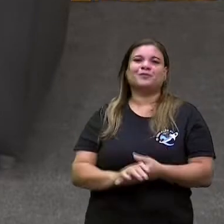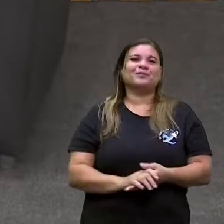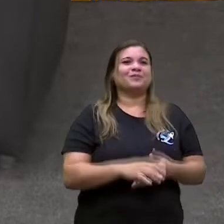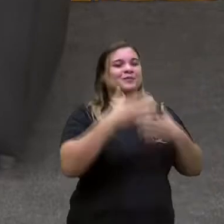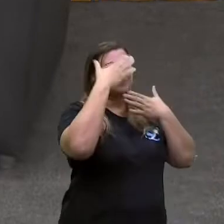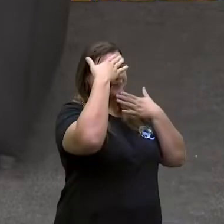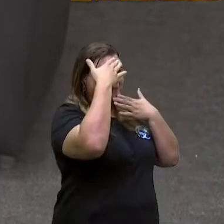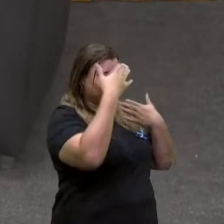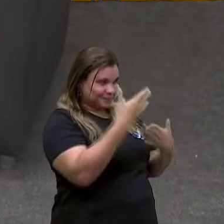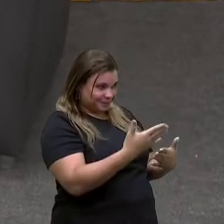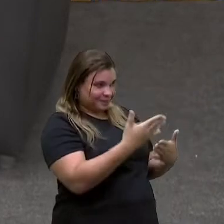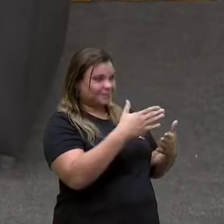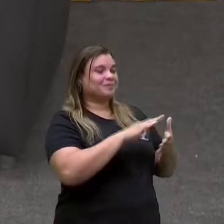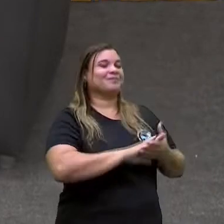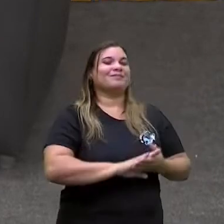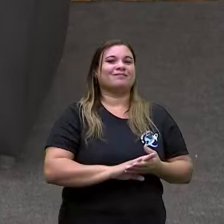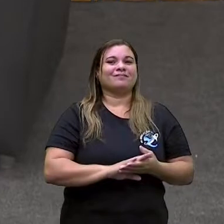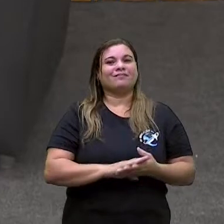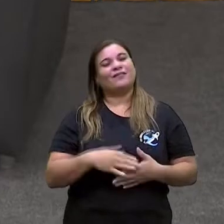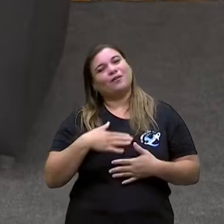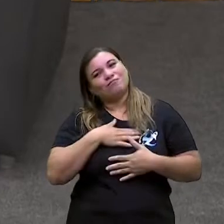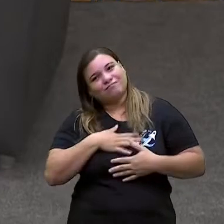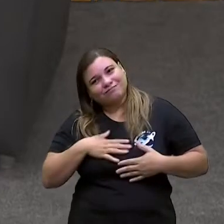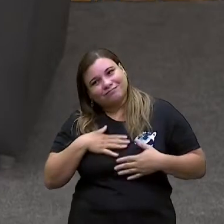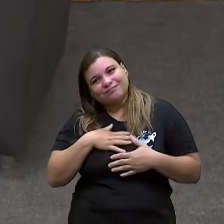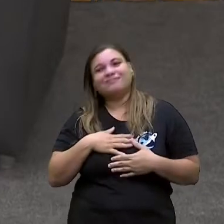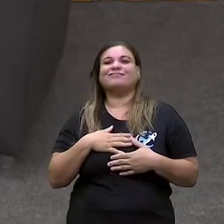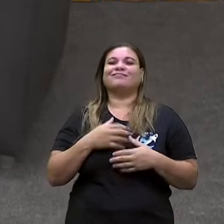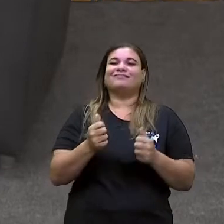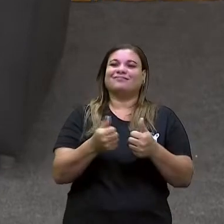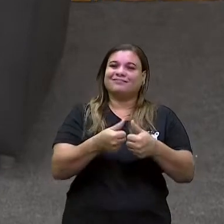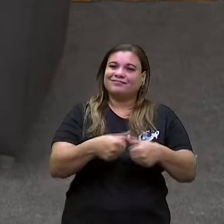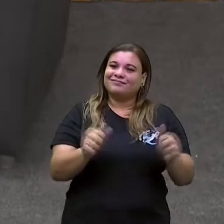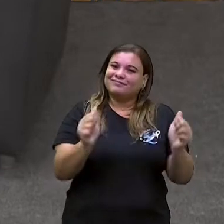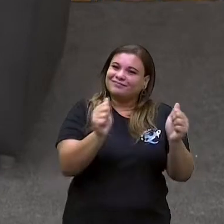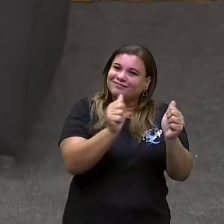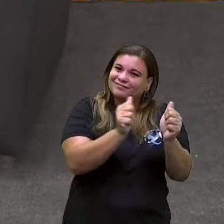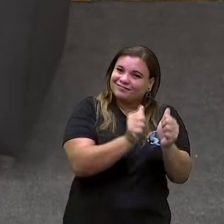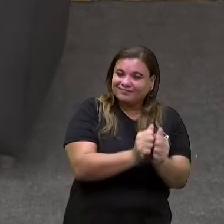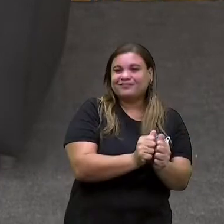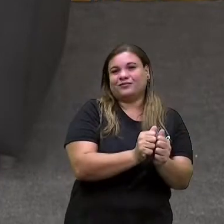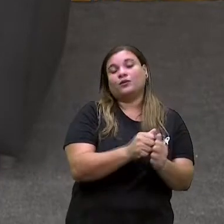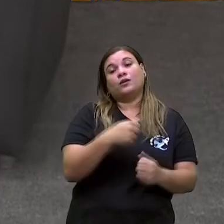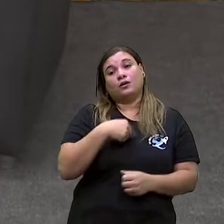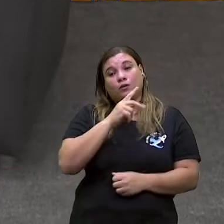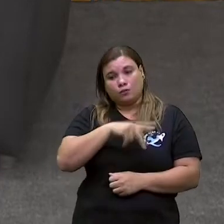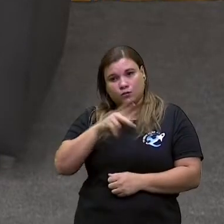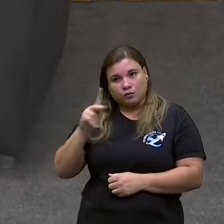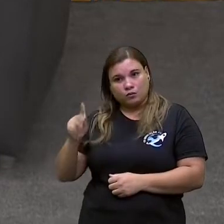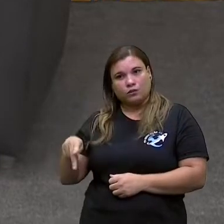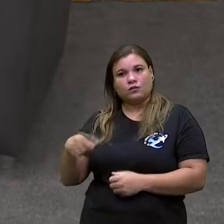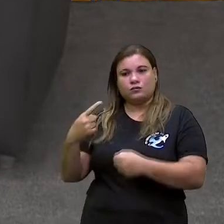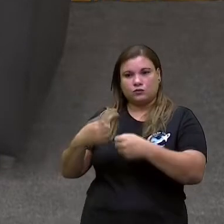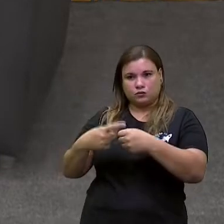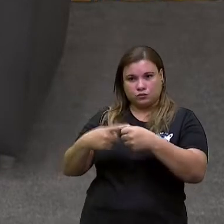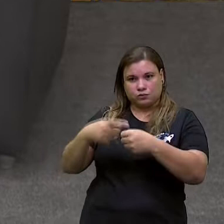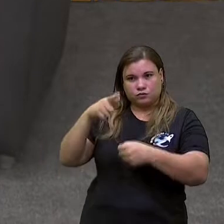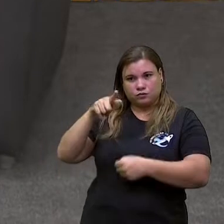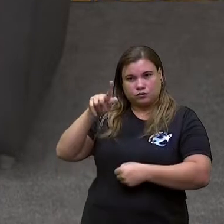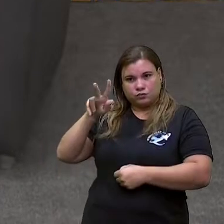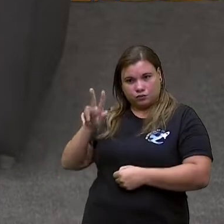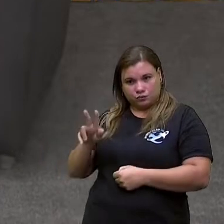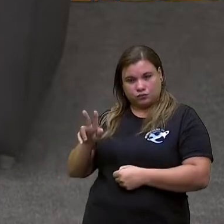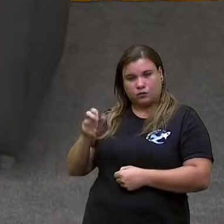Miriam. É um prazer estar aqui, tá? Sou professor da rede municipal, com muito orgulho, da rede estadual